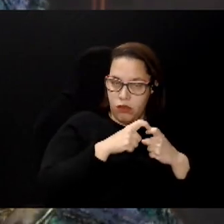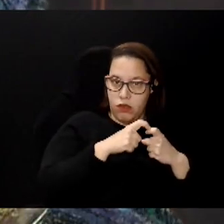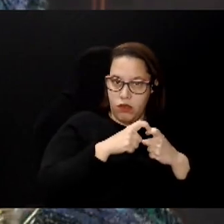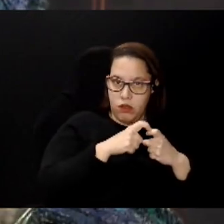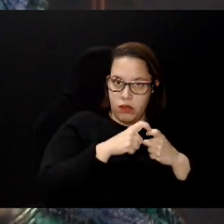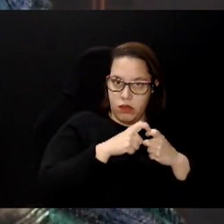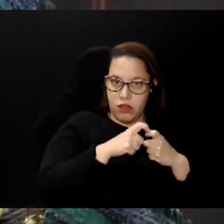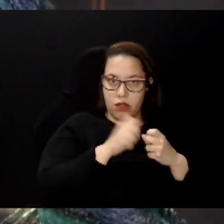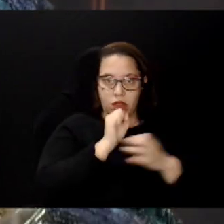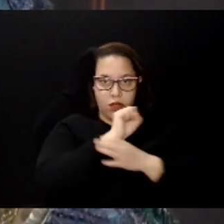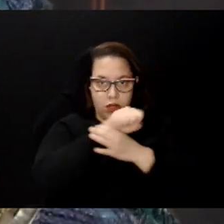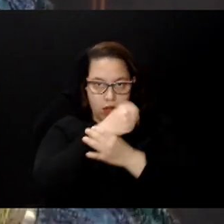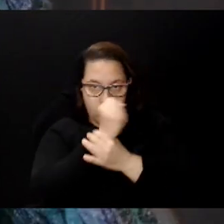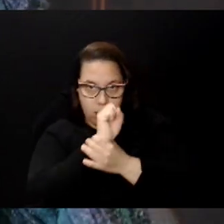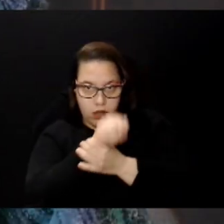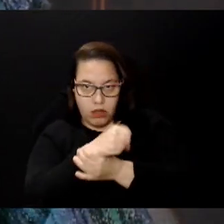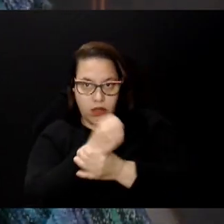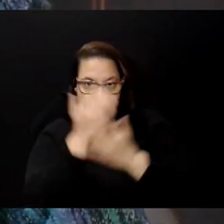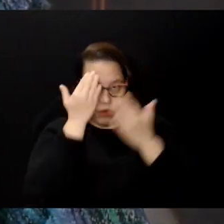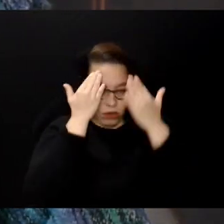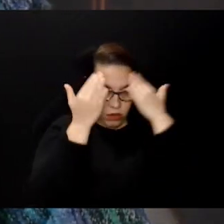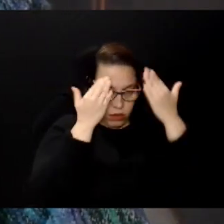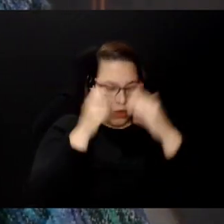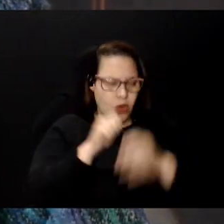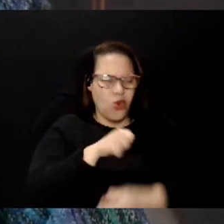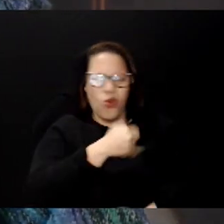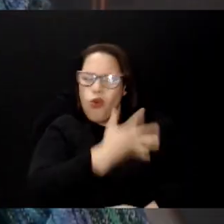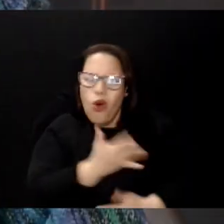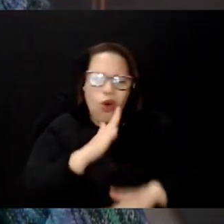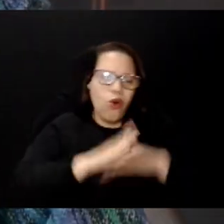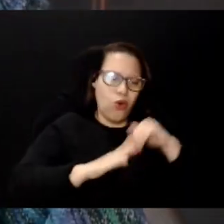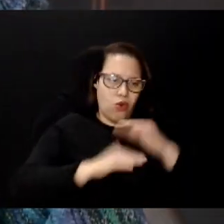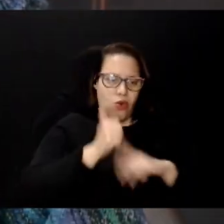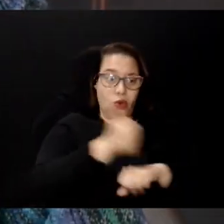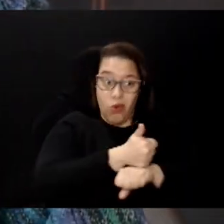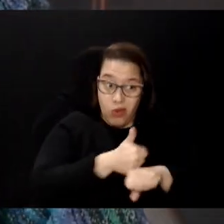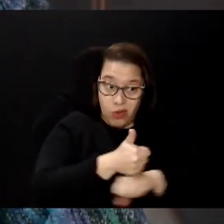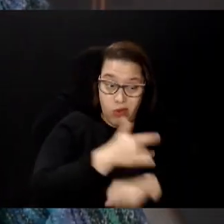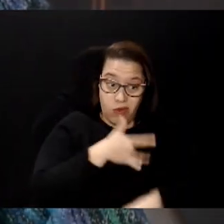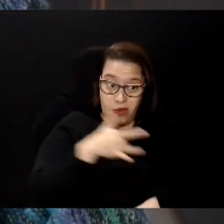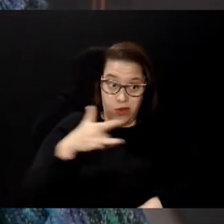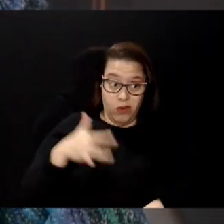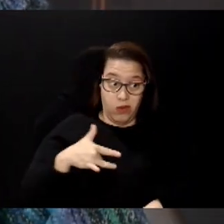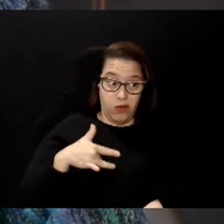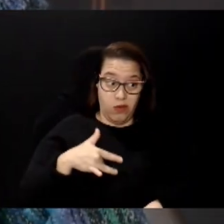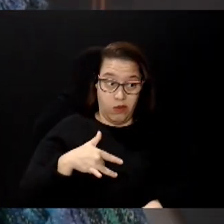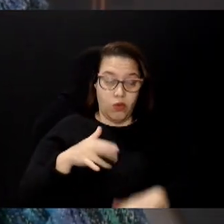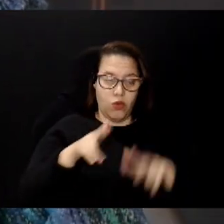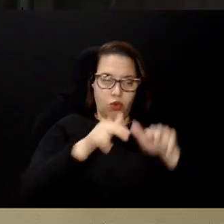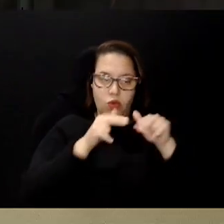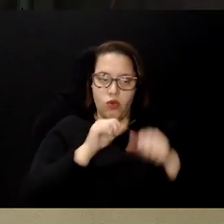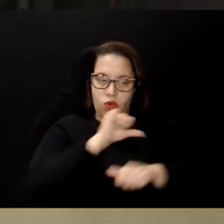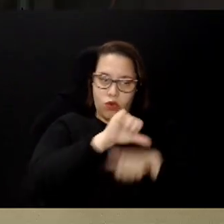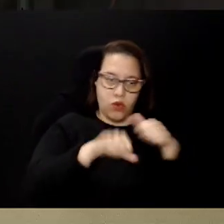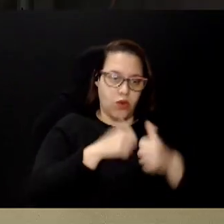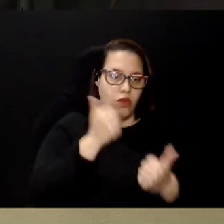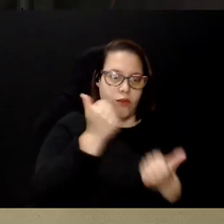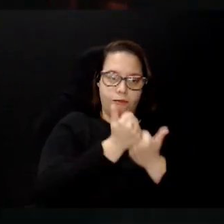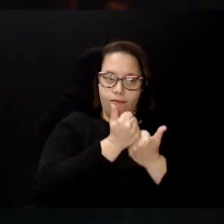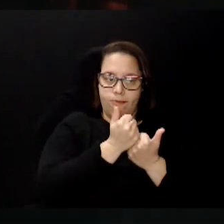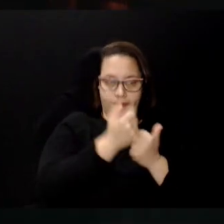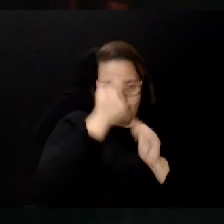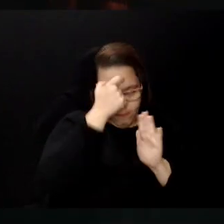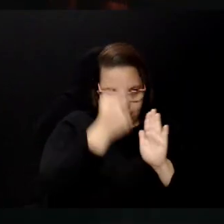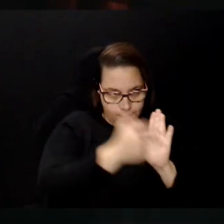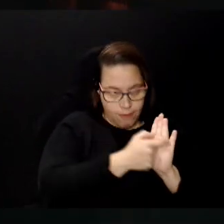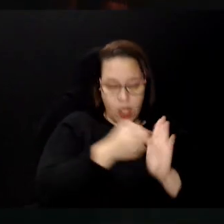fisioterapeuta, psicólogo, seja lá qual for o profissional de saúde, ele nunca vai ser substituído pela IA. Muito bem,